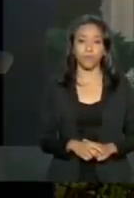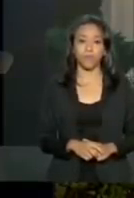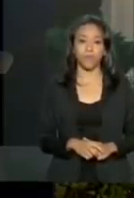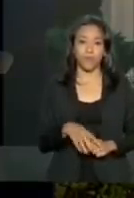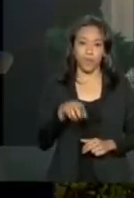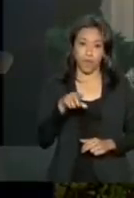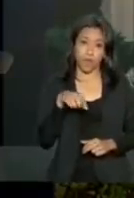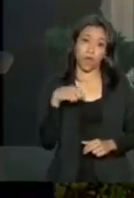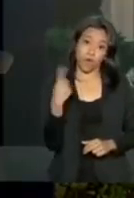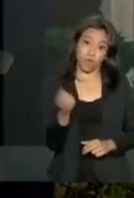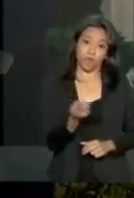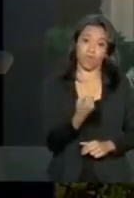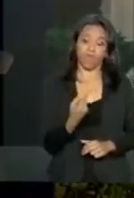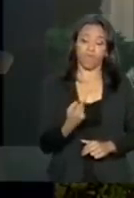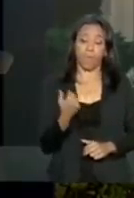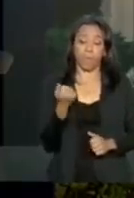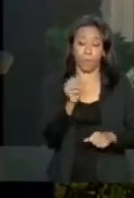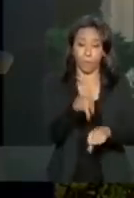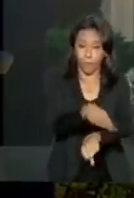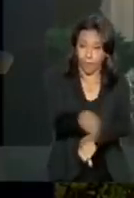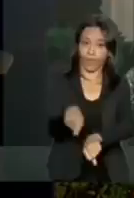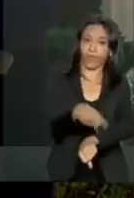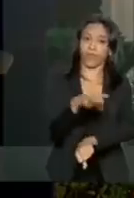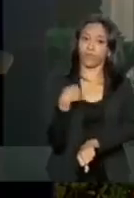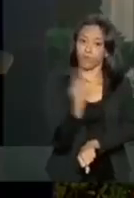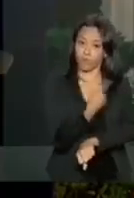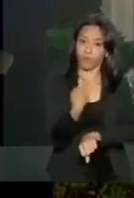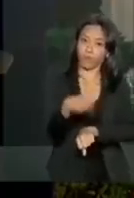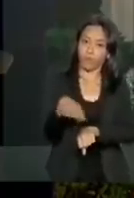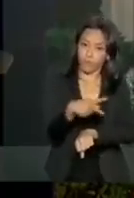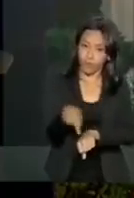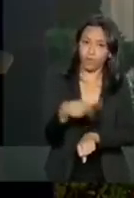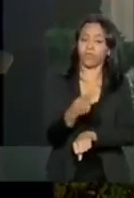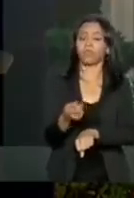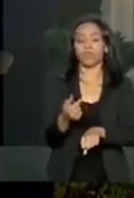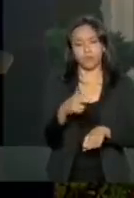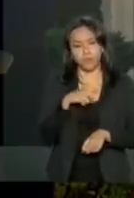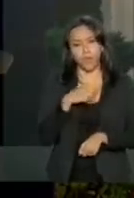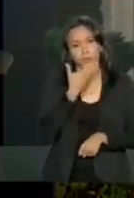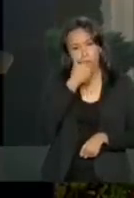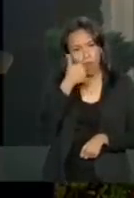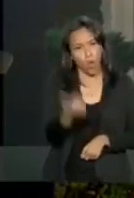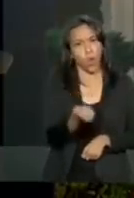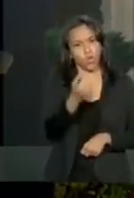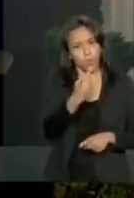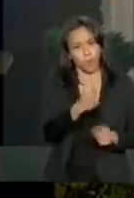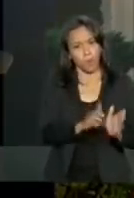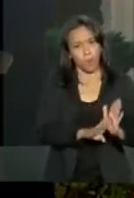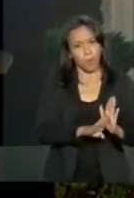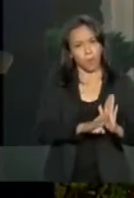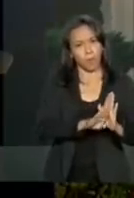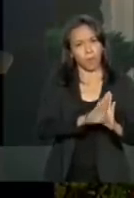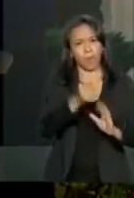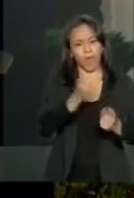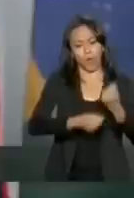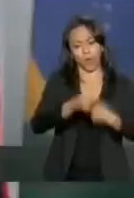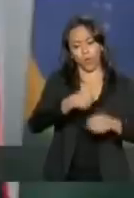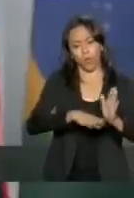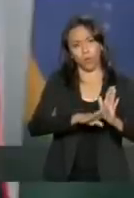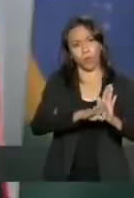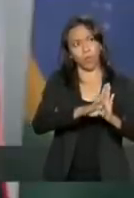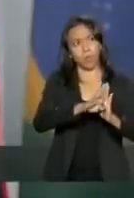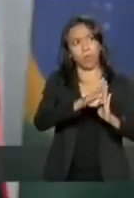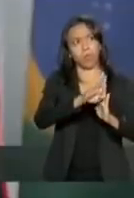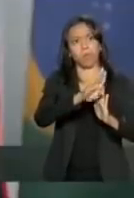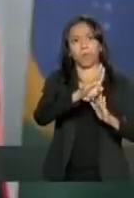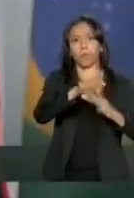nosso grande país. O nosso país que está tendo resultados melhores do que nunca em termos econômicos. A